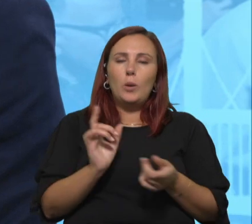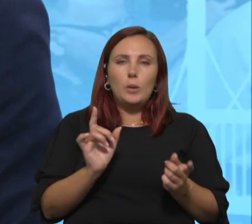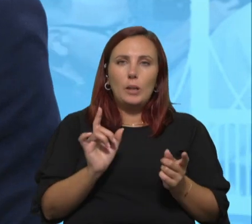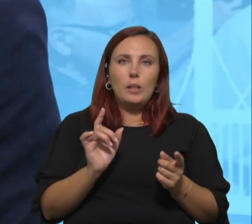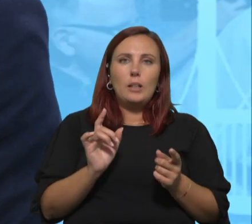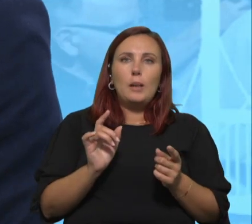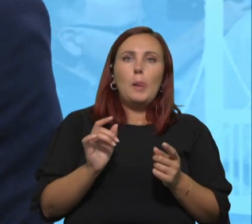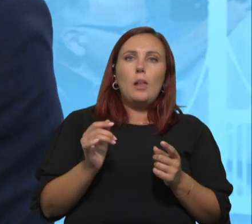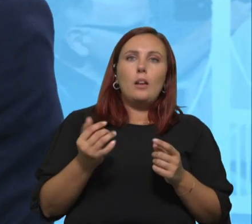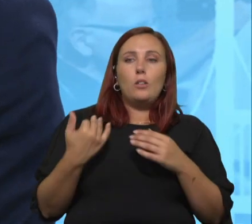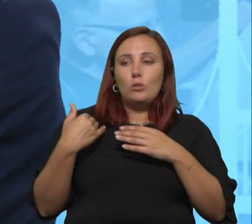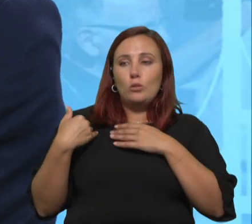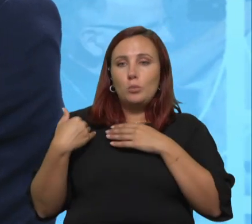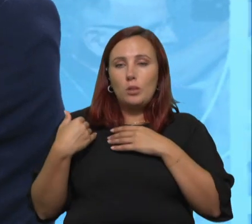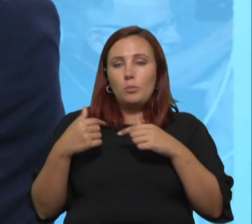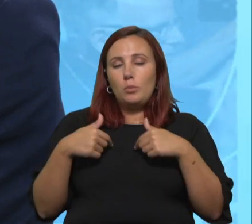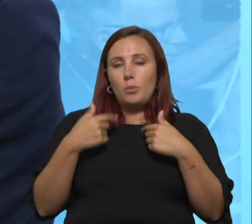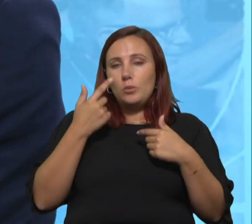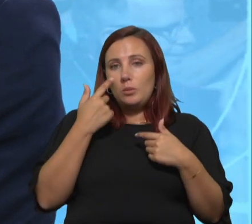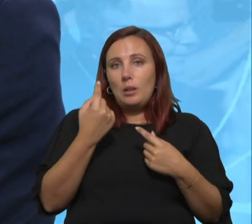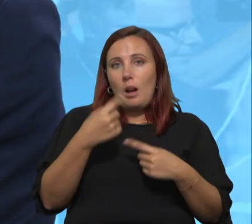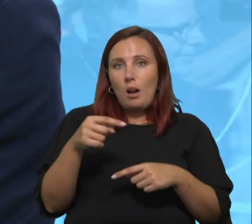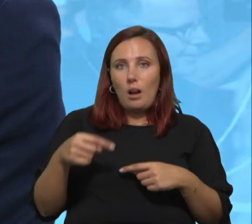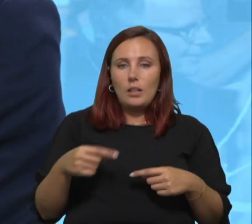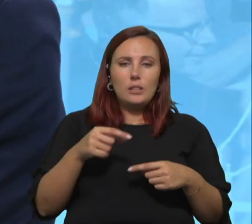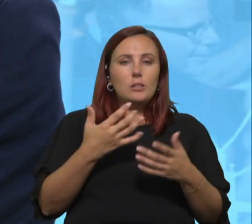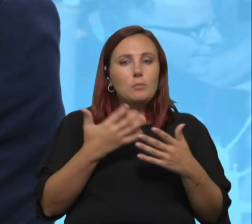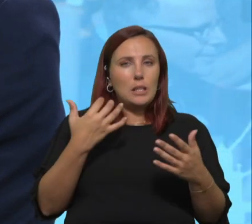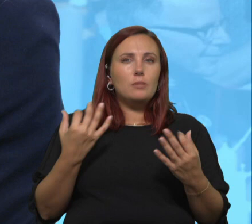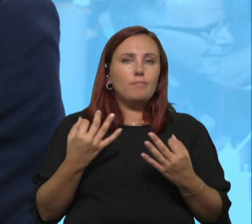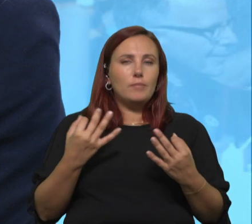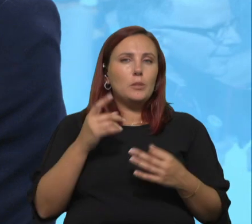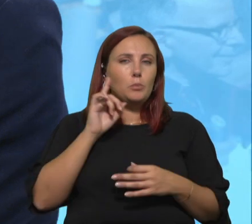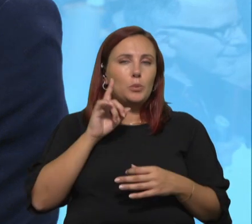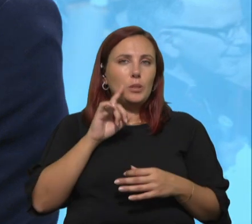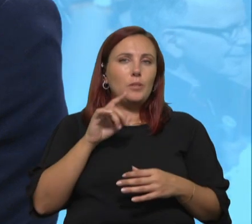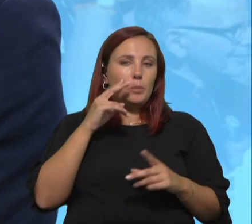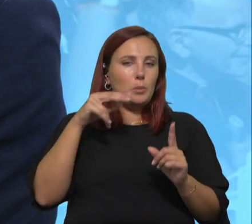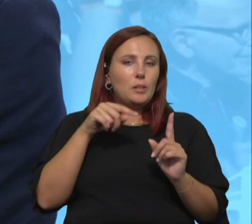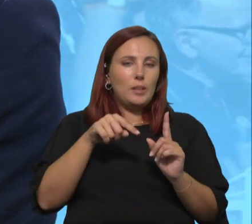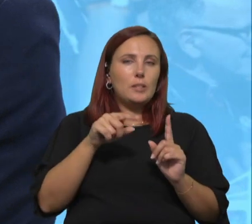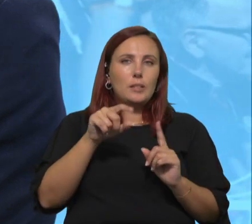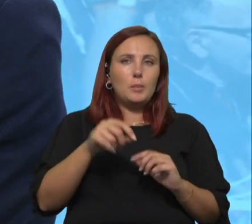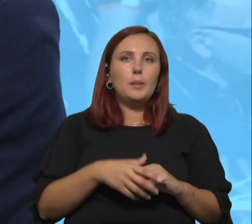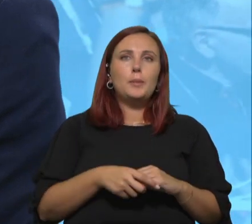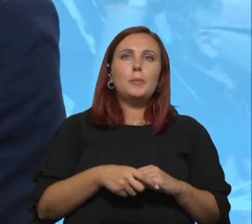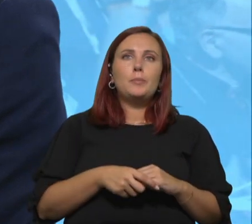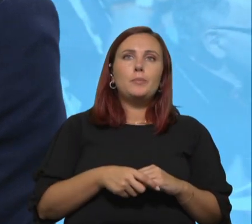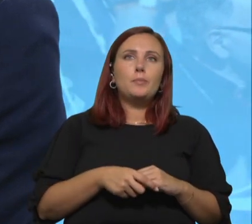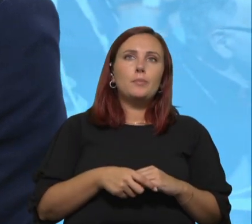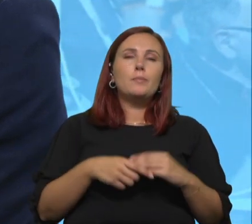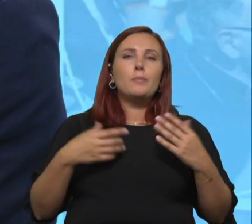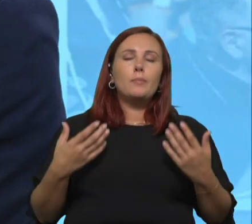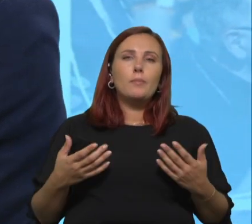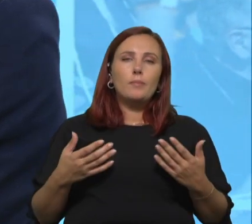responsabilizarmos pelo conhecimento que temos, não é? Foi muito significativo também essa perspectiva. Vamos ver,